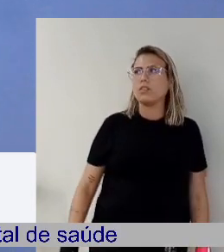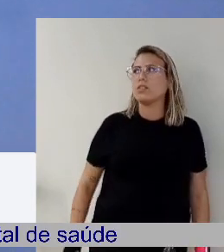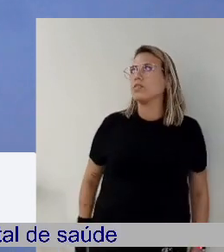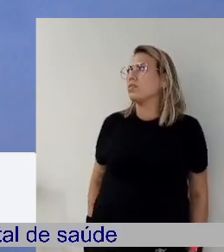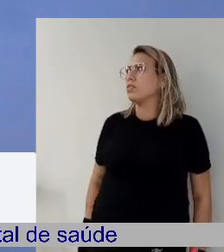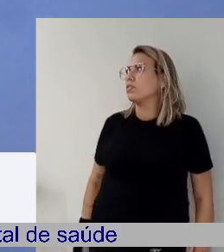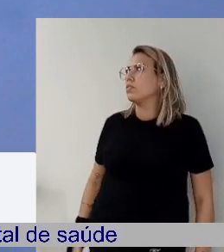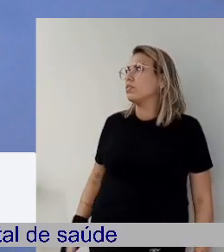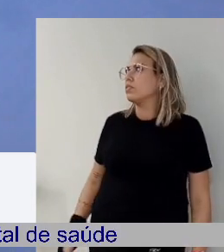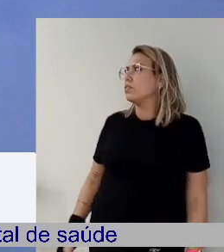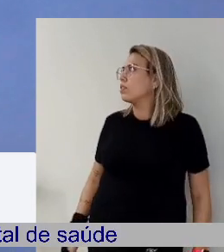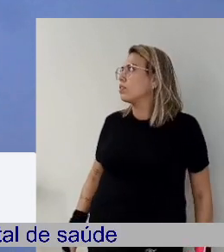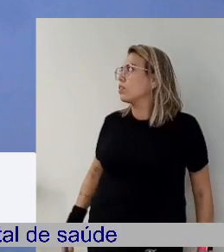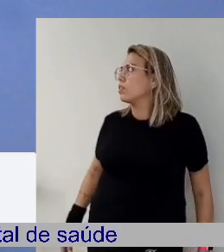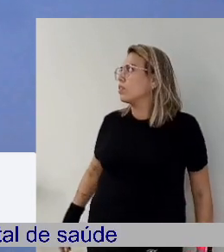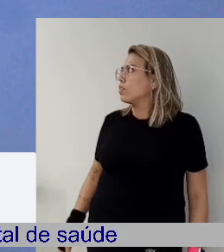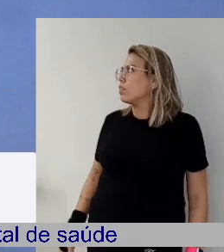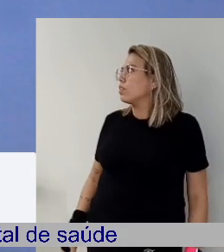saúde